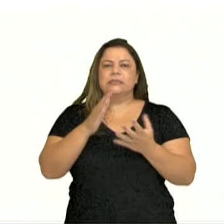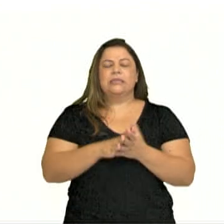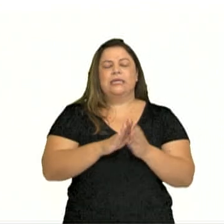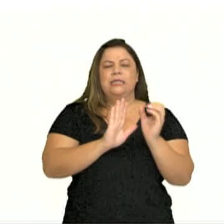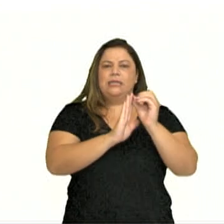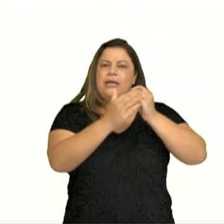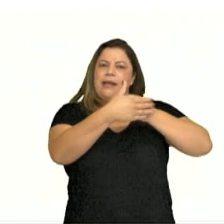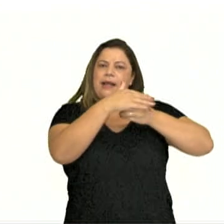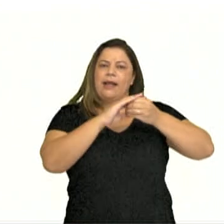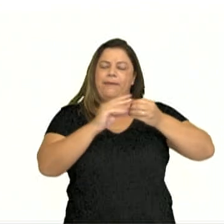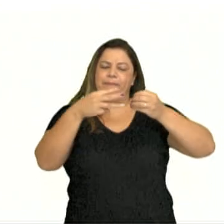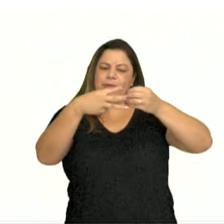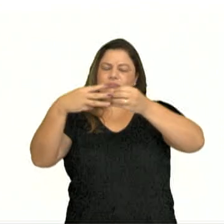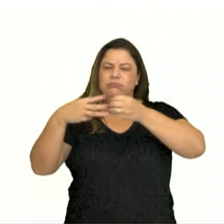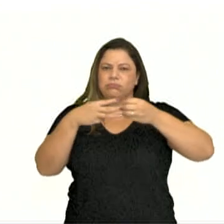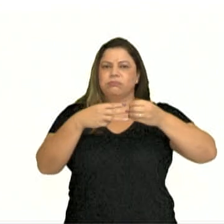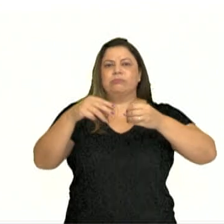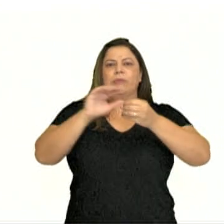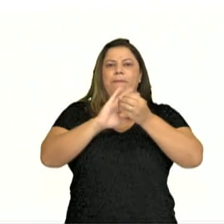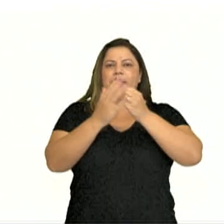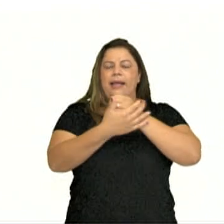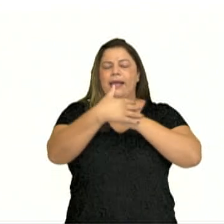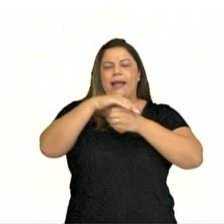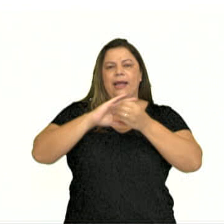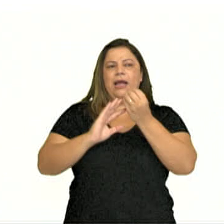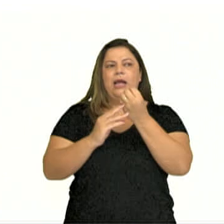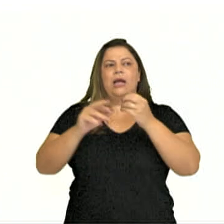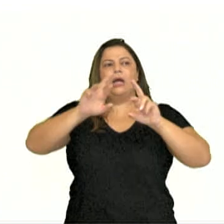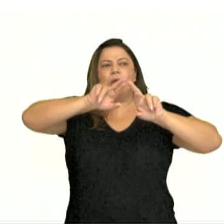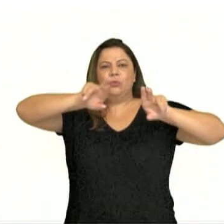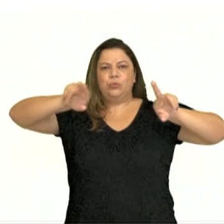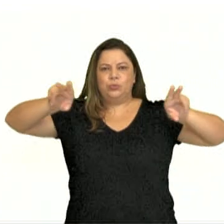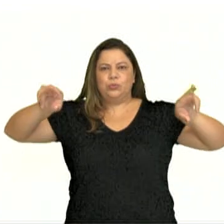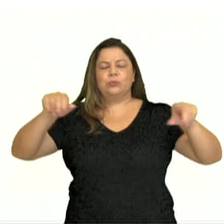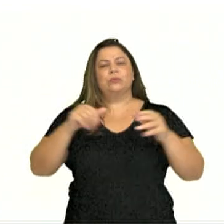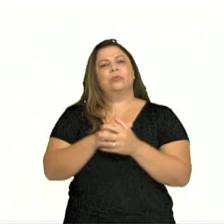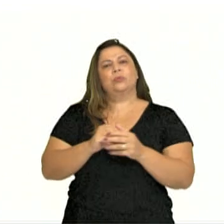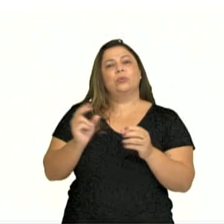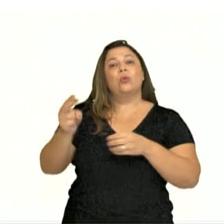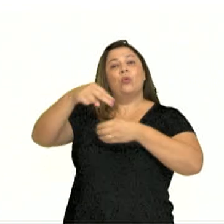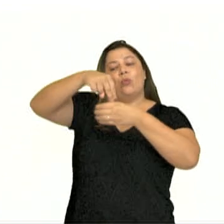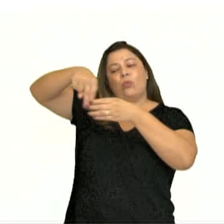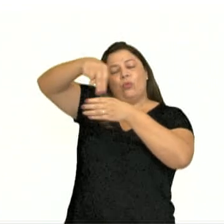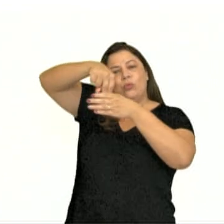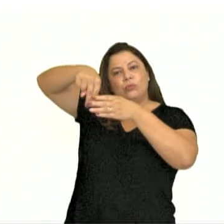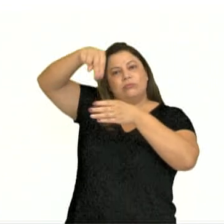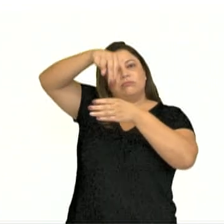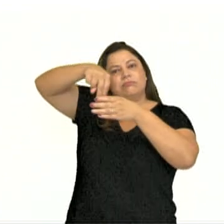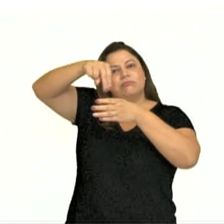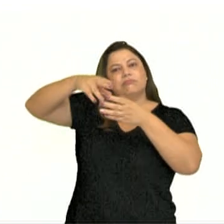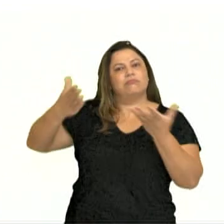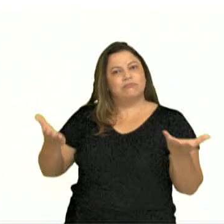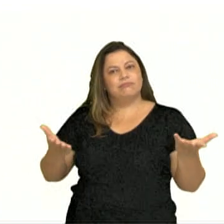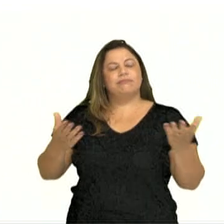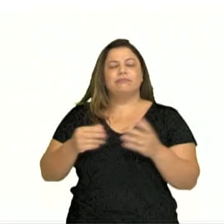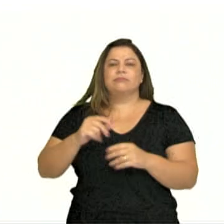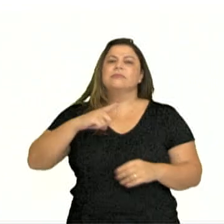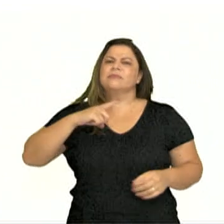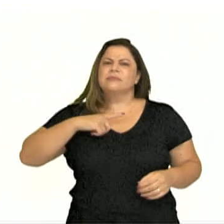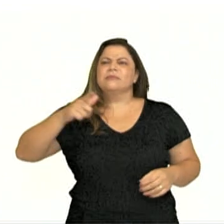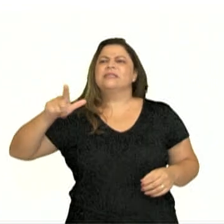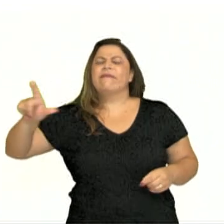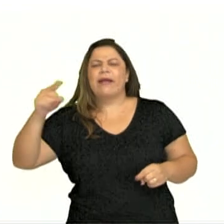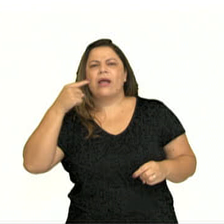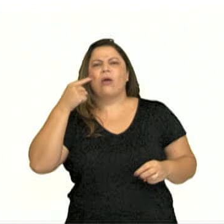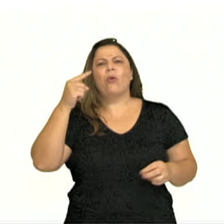celular, da membrana, do citoplasma, da região do núcleo. Mas se você tiver outras